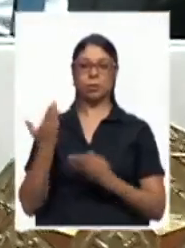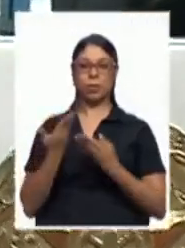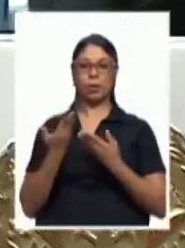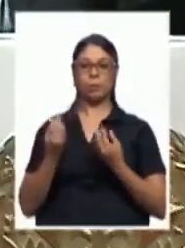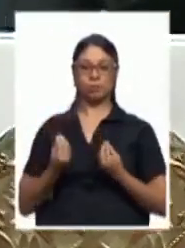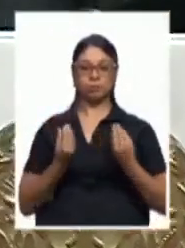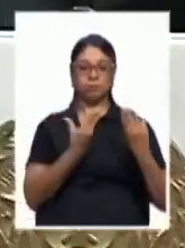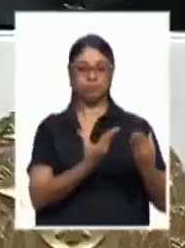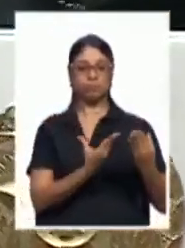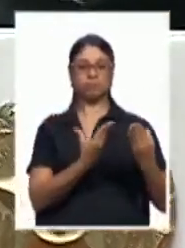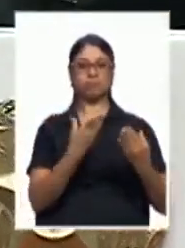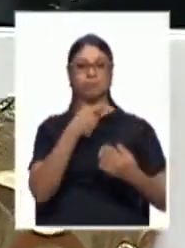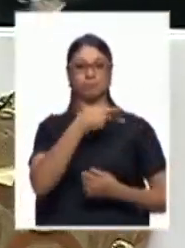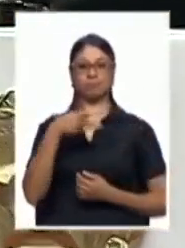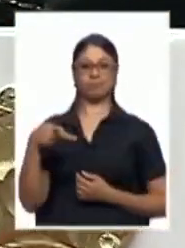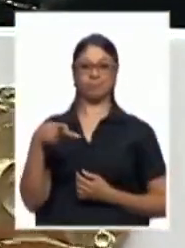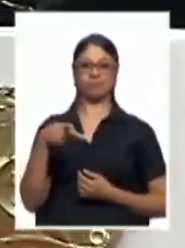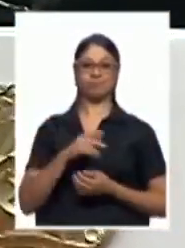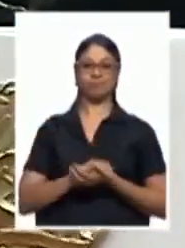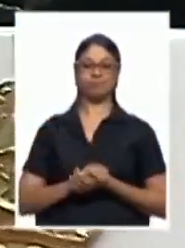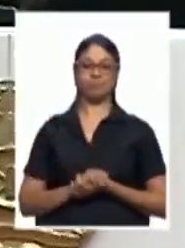presidência.